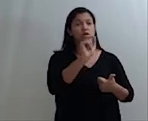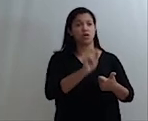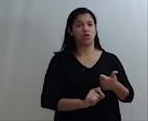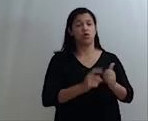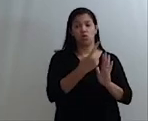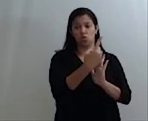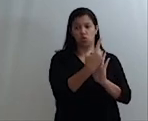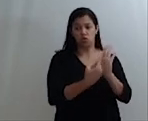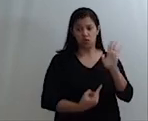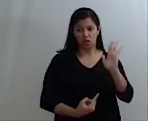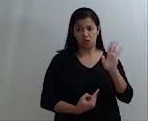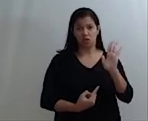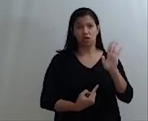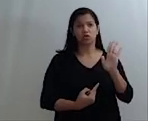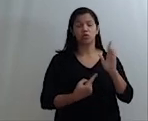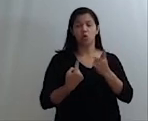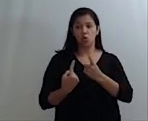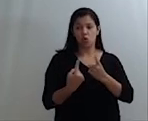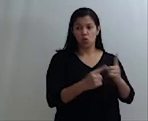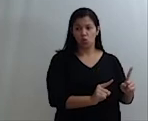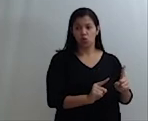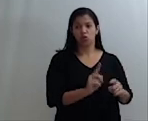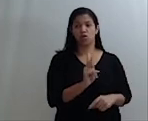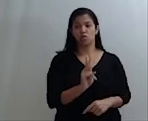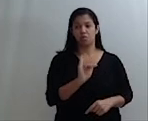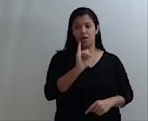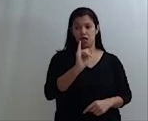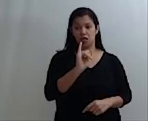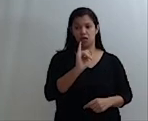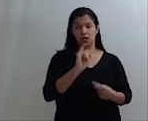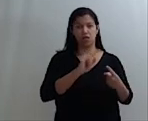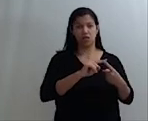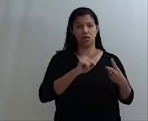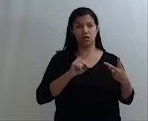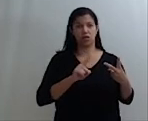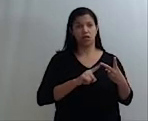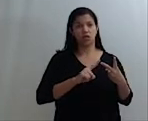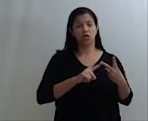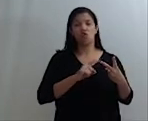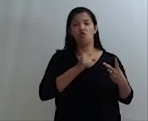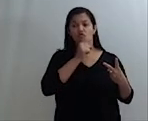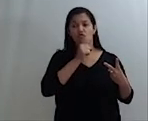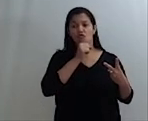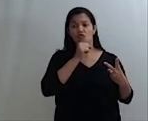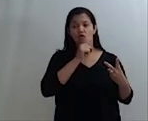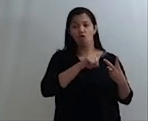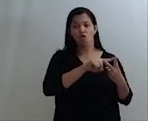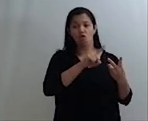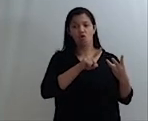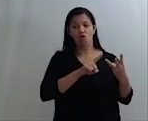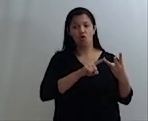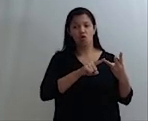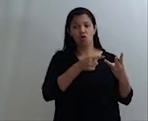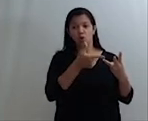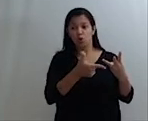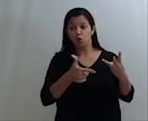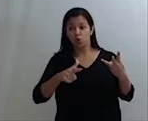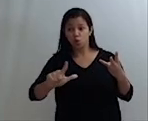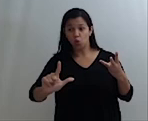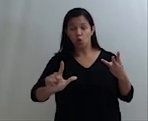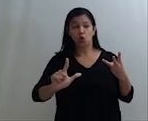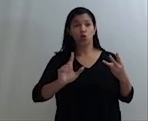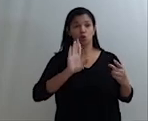contra o pai dessas crianças do avô do avô e e mais outros correus entre eles o